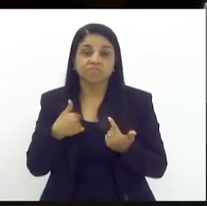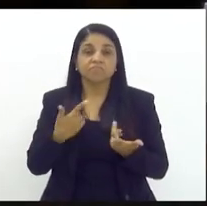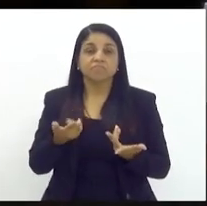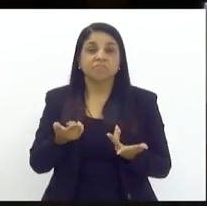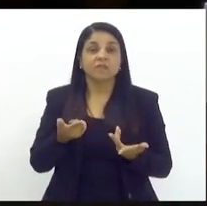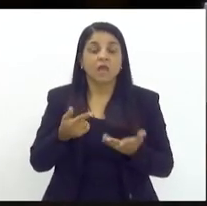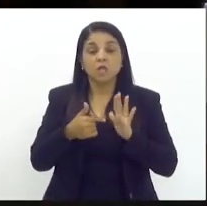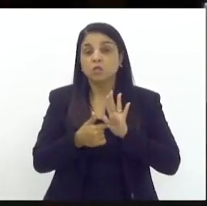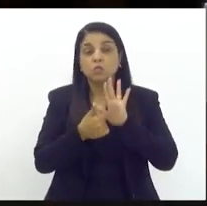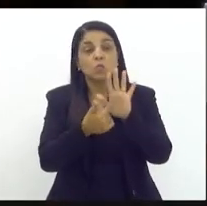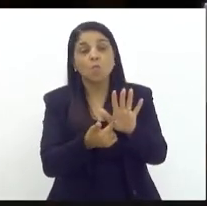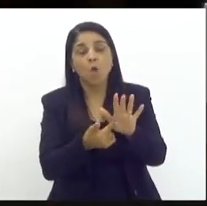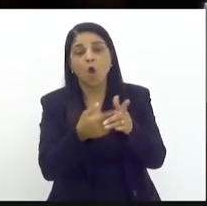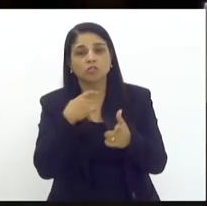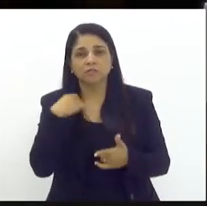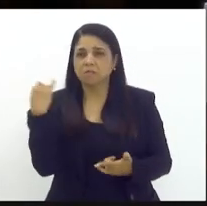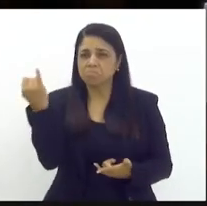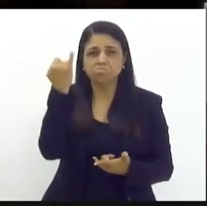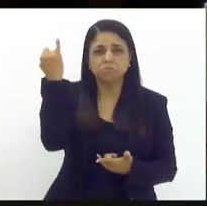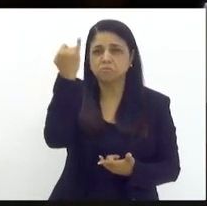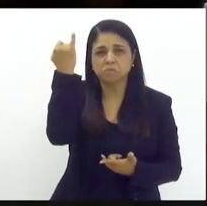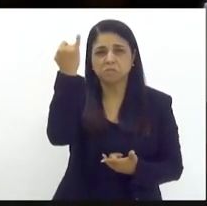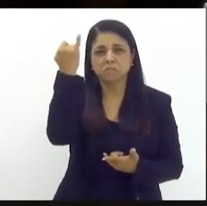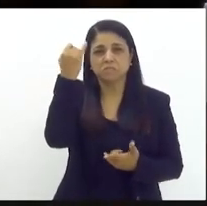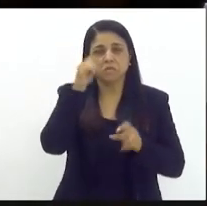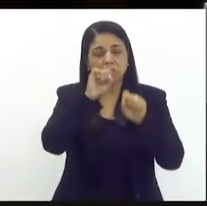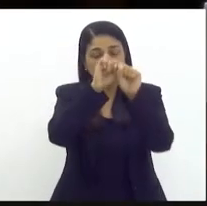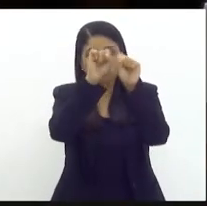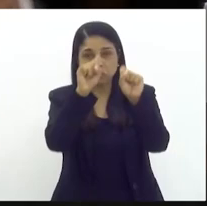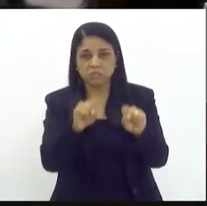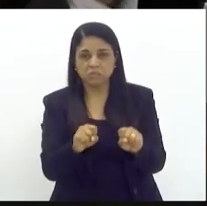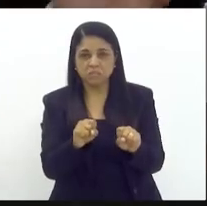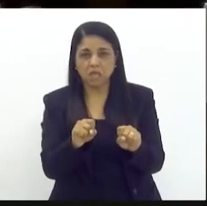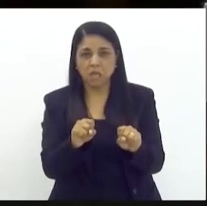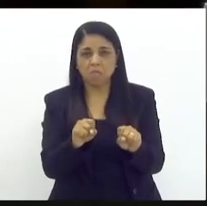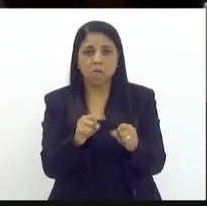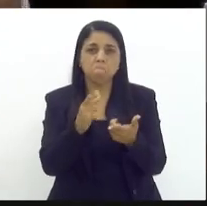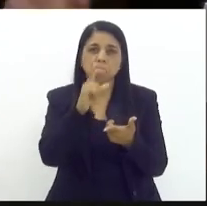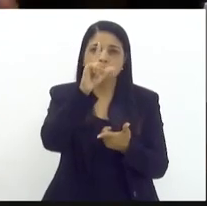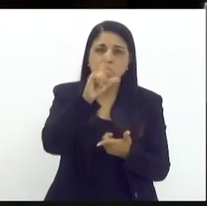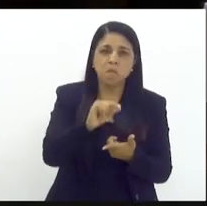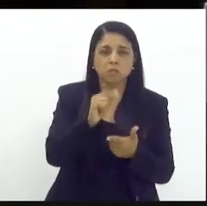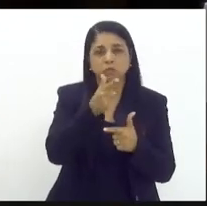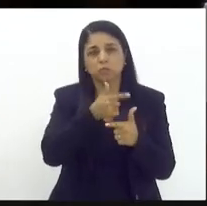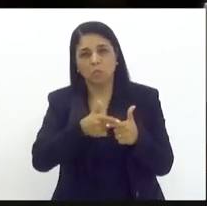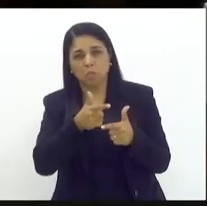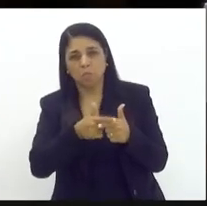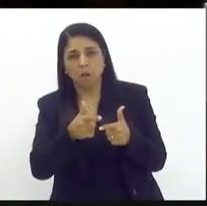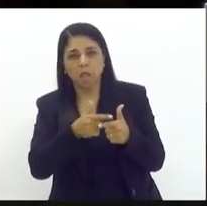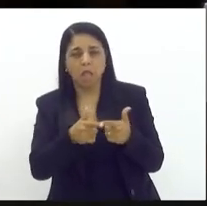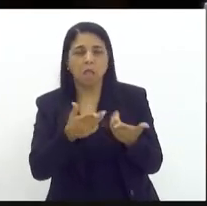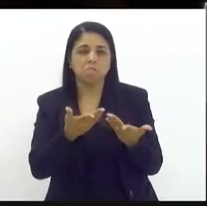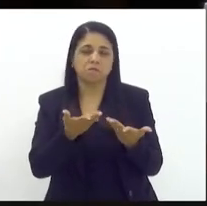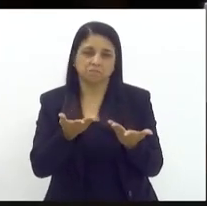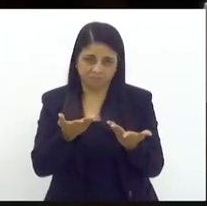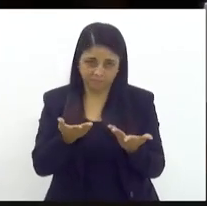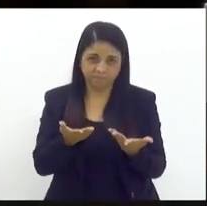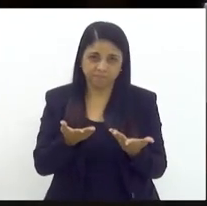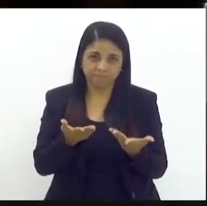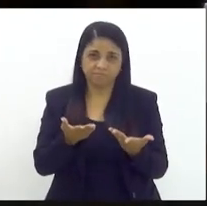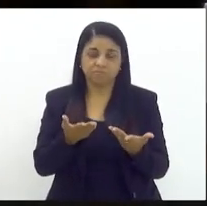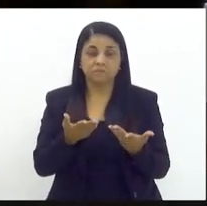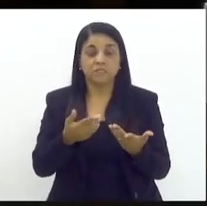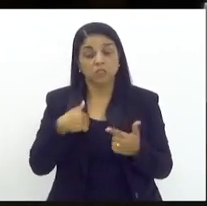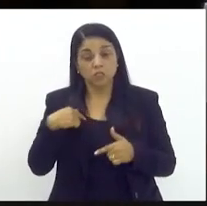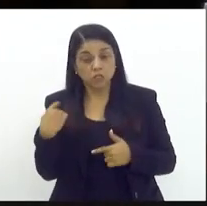mostrar a importância de ser um sistema menos caótico com contencioso tão grande e